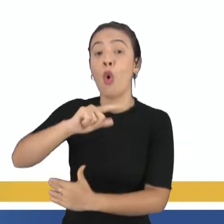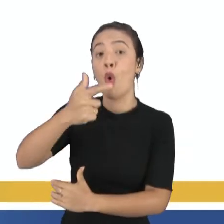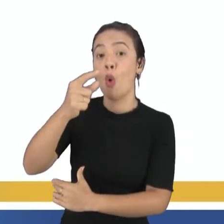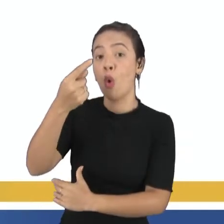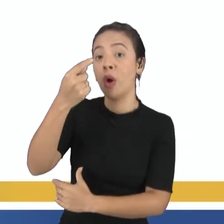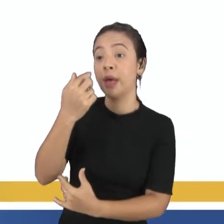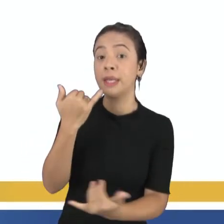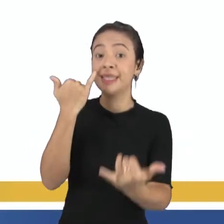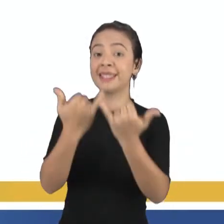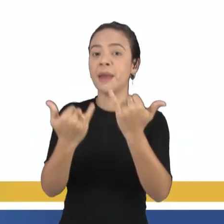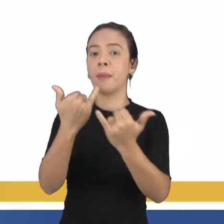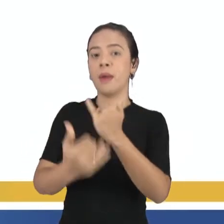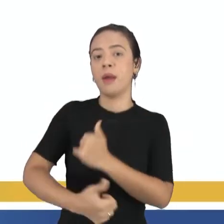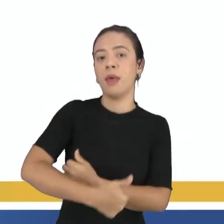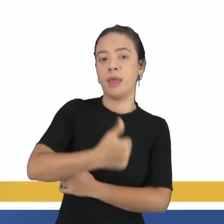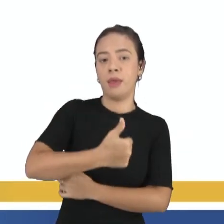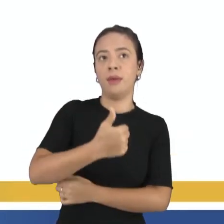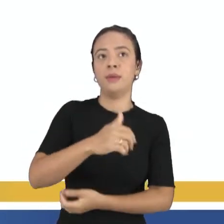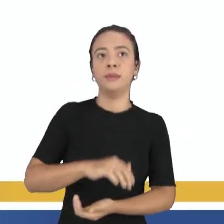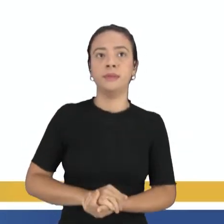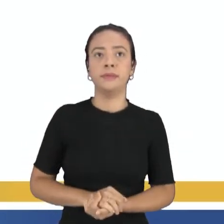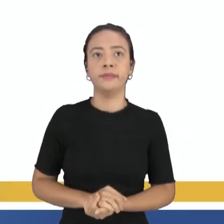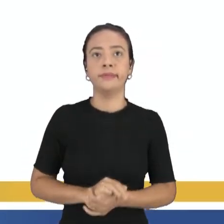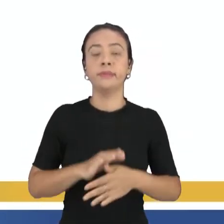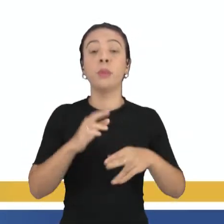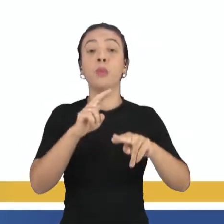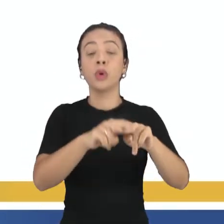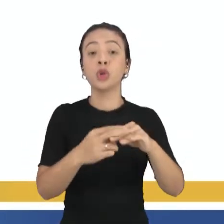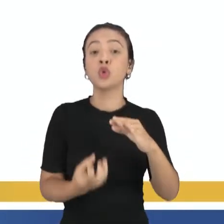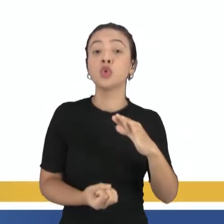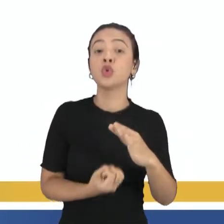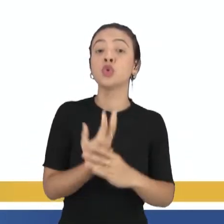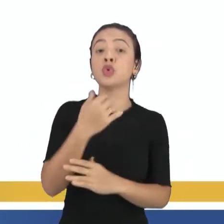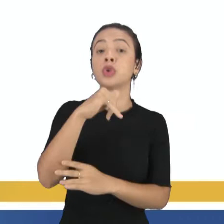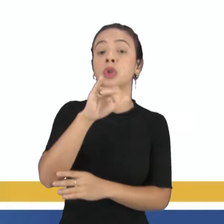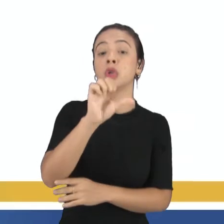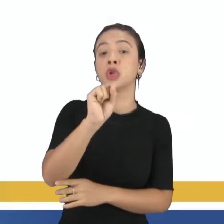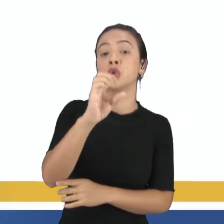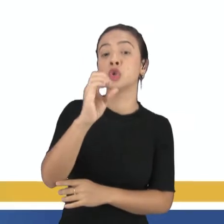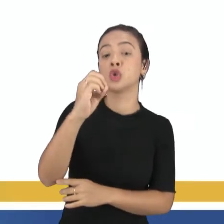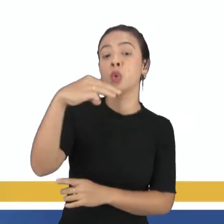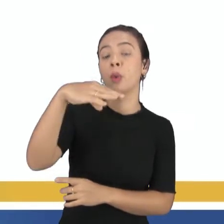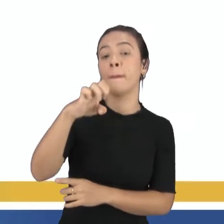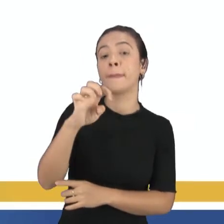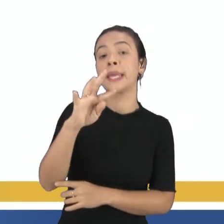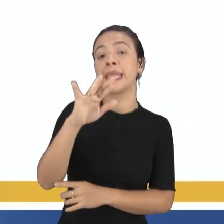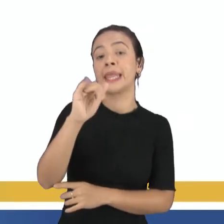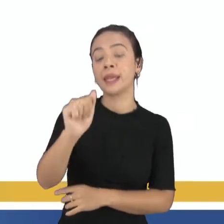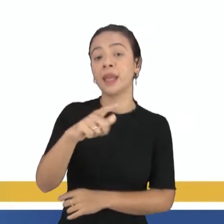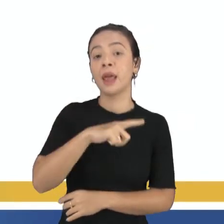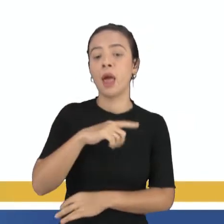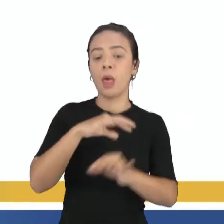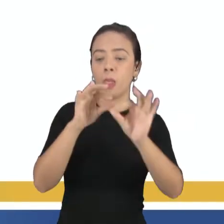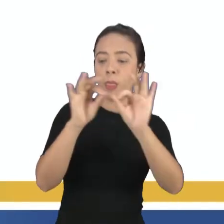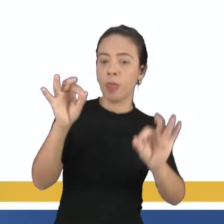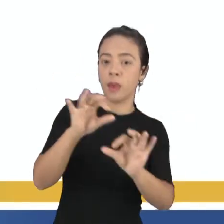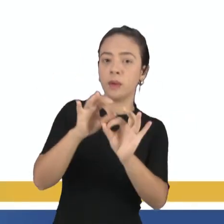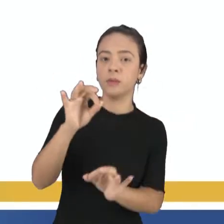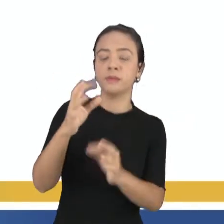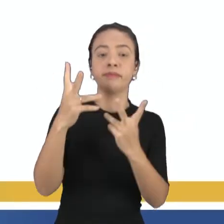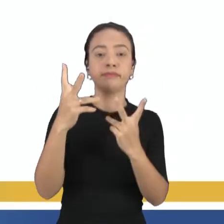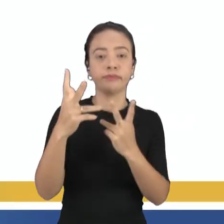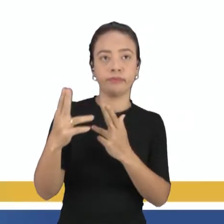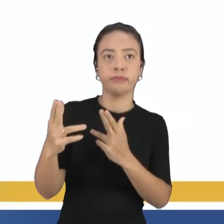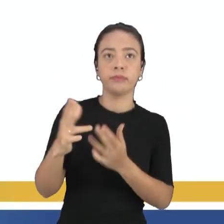primeira. Como resultado, podemos ter isometrias que preservam as dimensões do ente